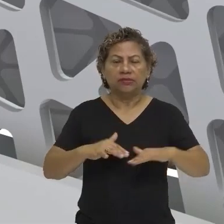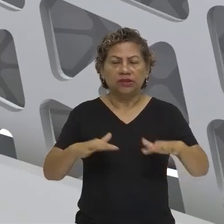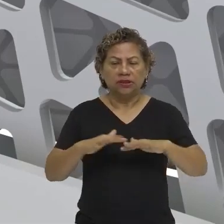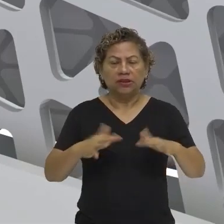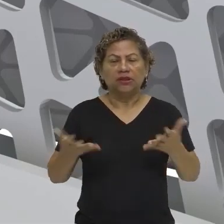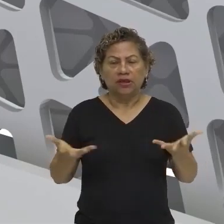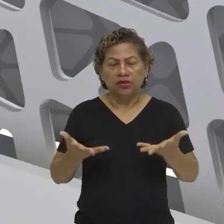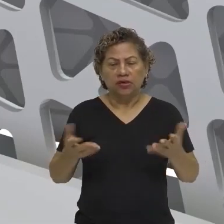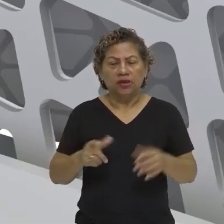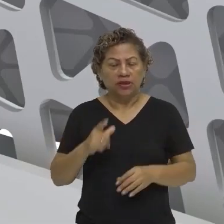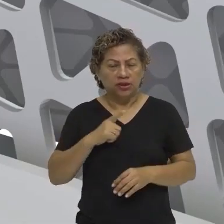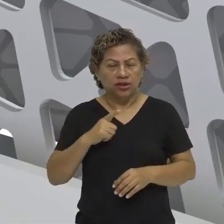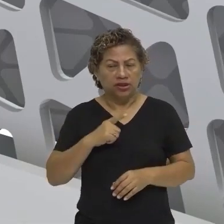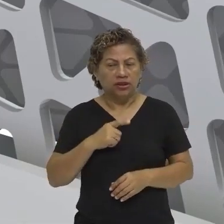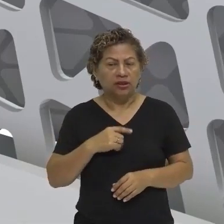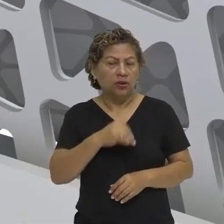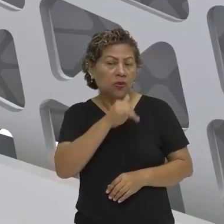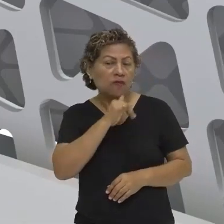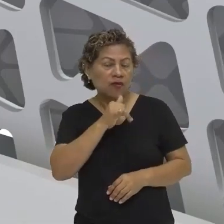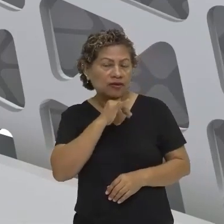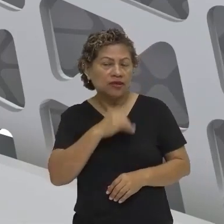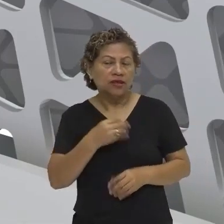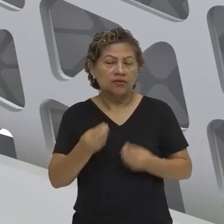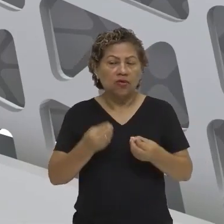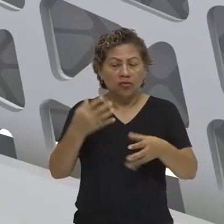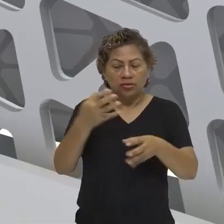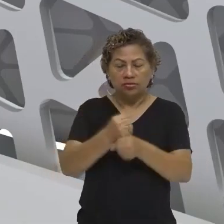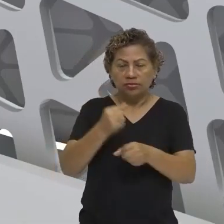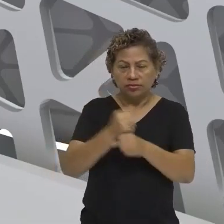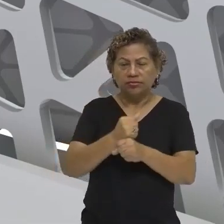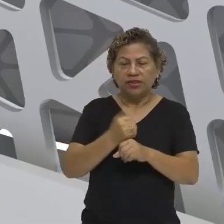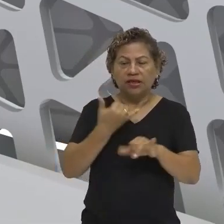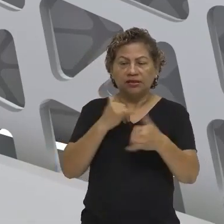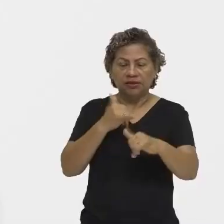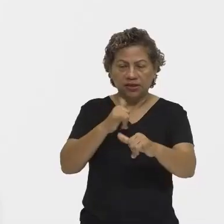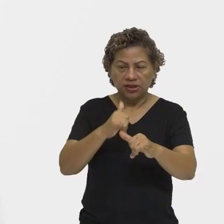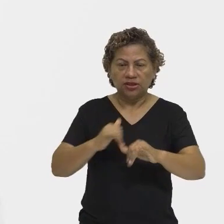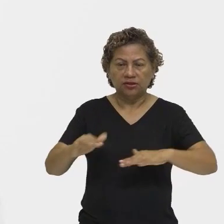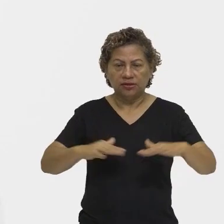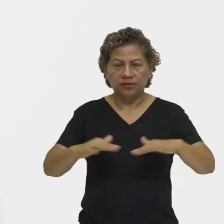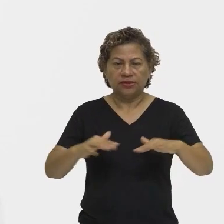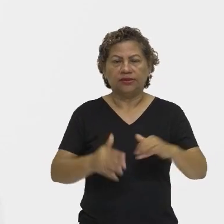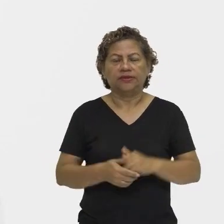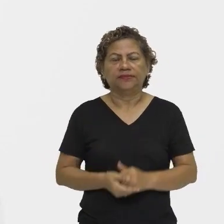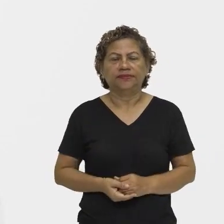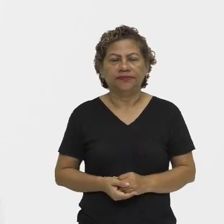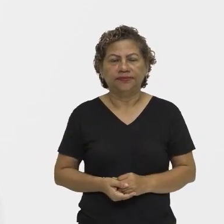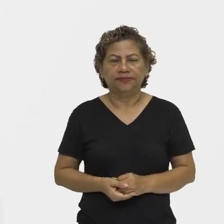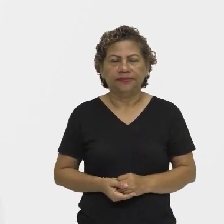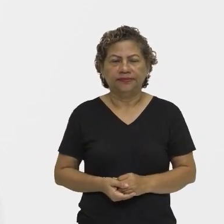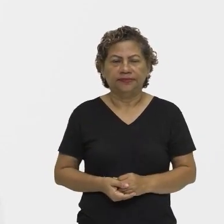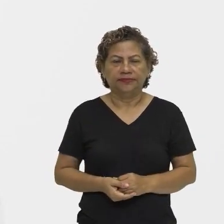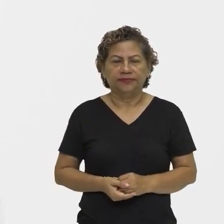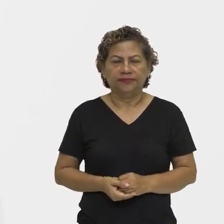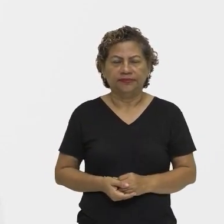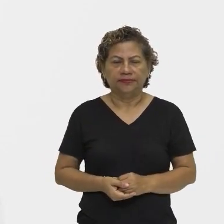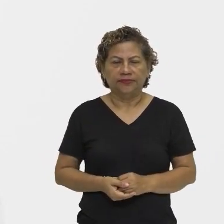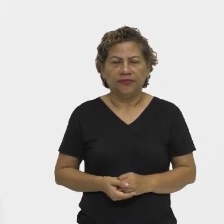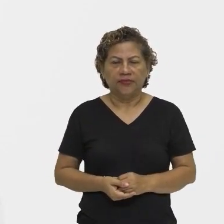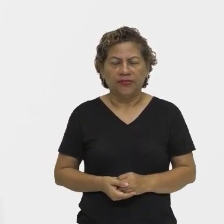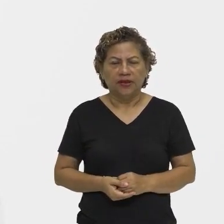aí para resolver para vocês sobre o cálculo da energia mecânica. Determine